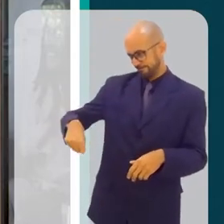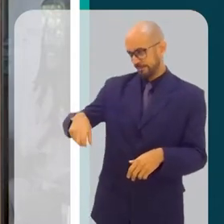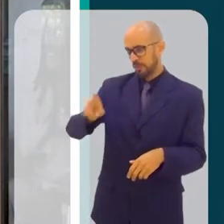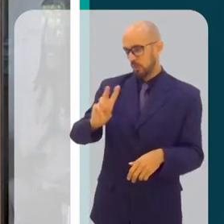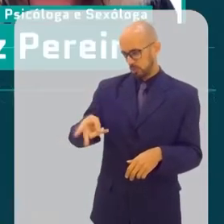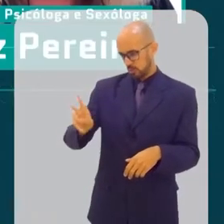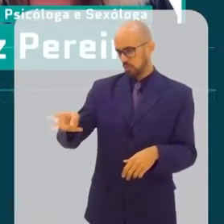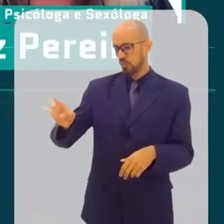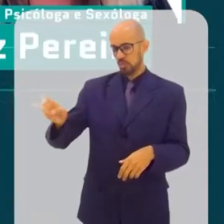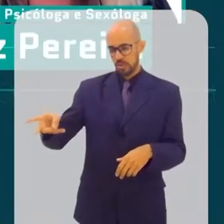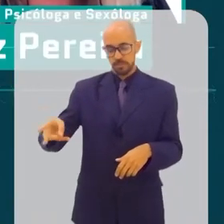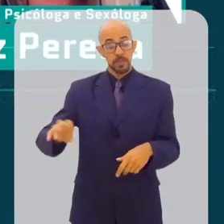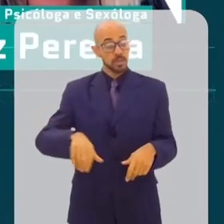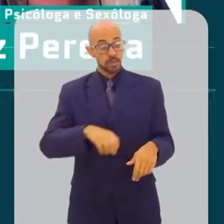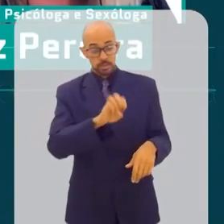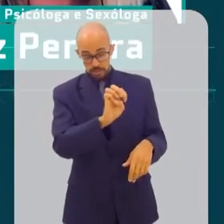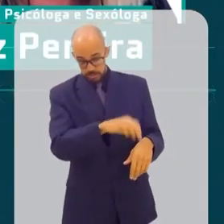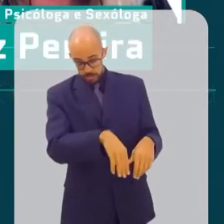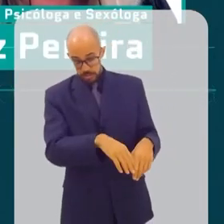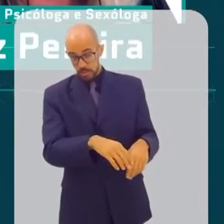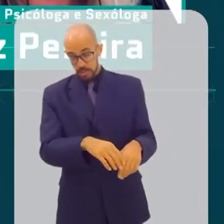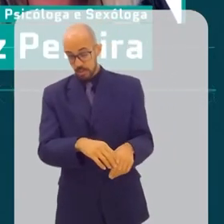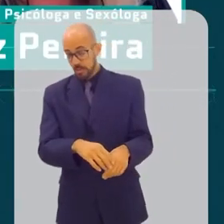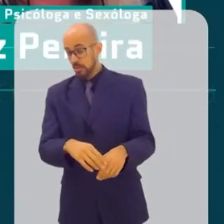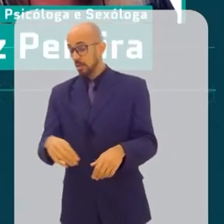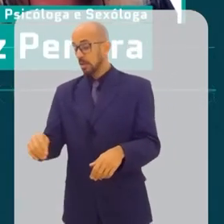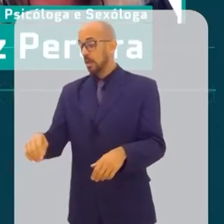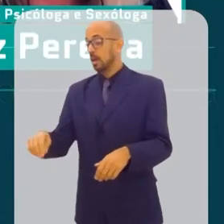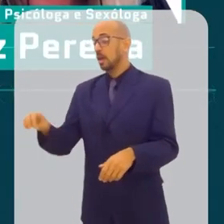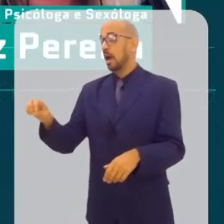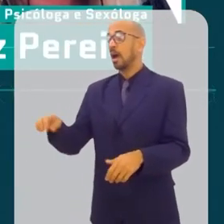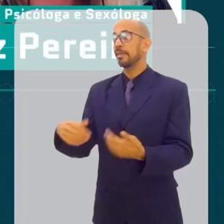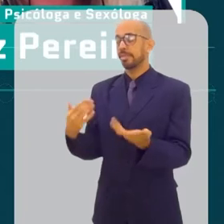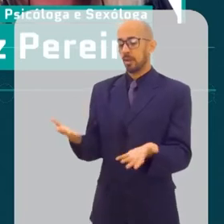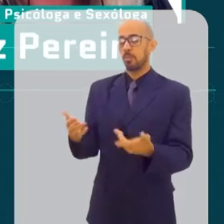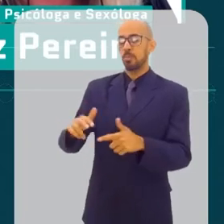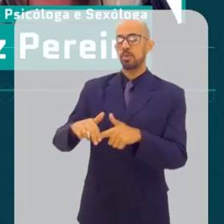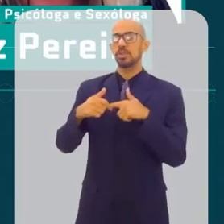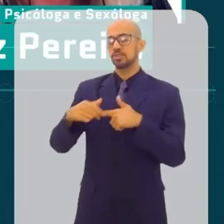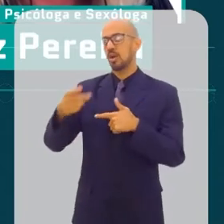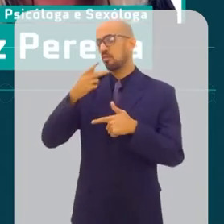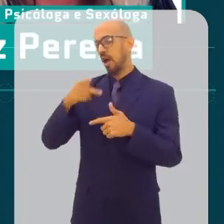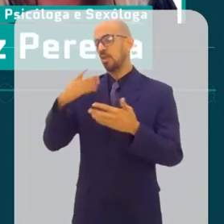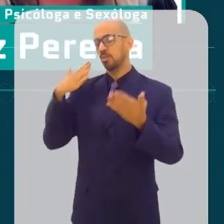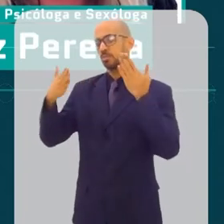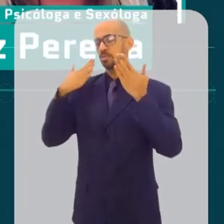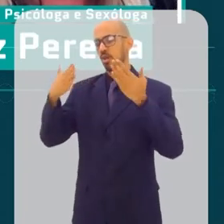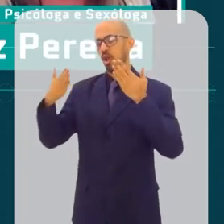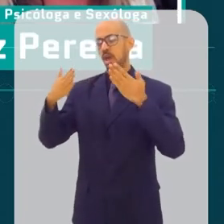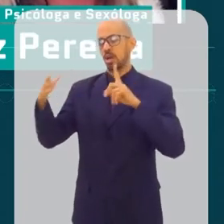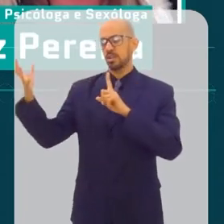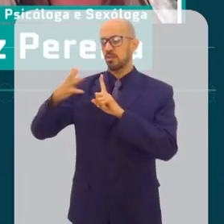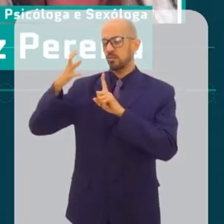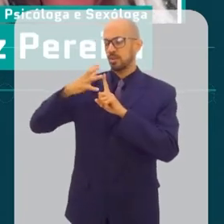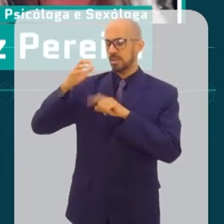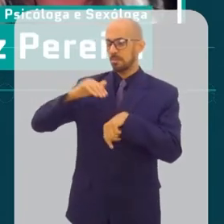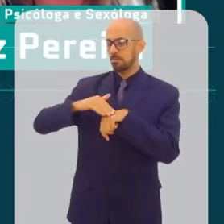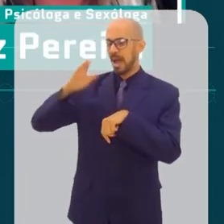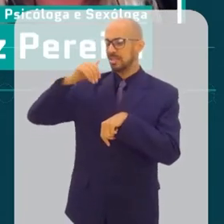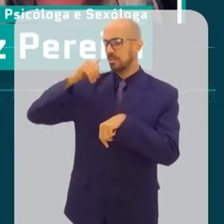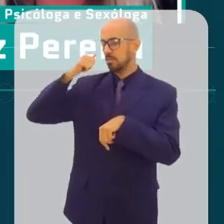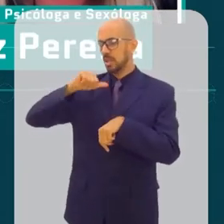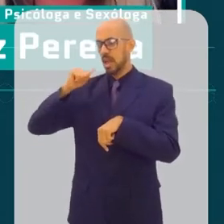ainda temos. Por isso que eu falo Ainda que o temos. fator psicológico, ele interfere muito mais na sexualidade